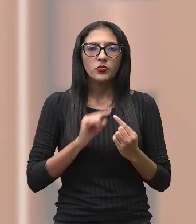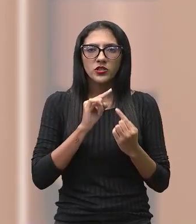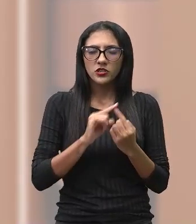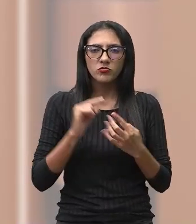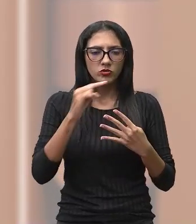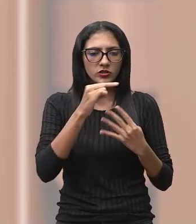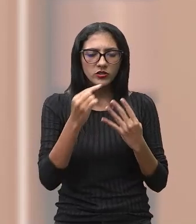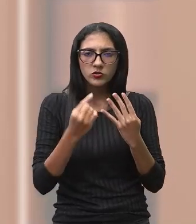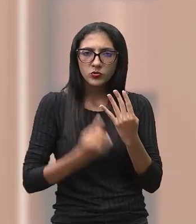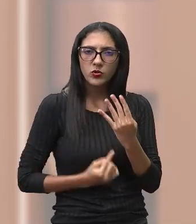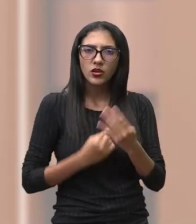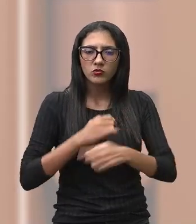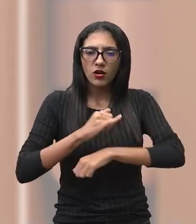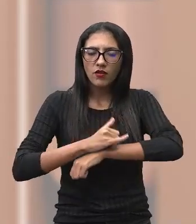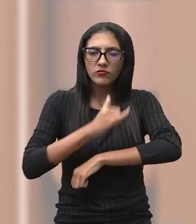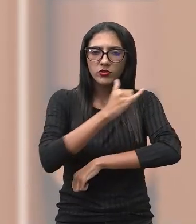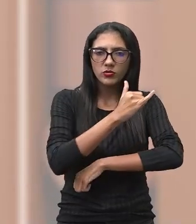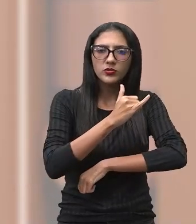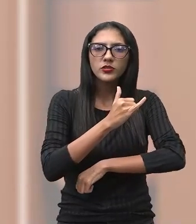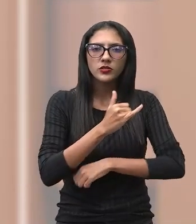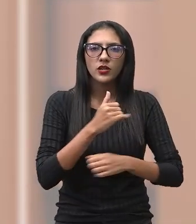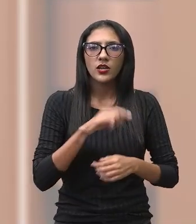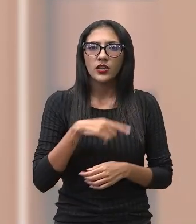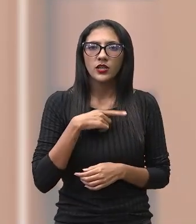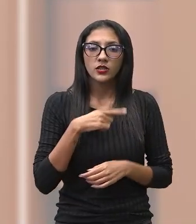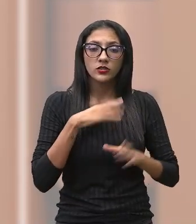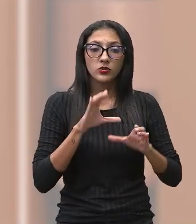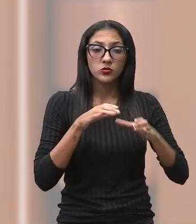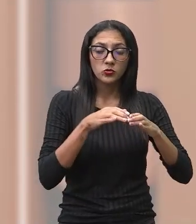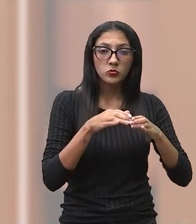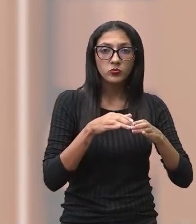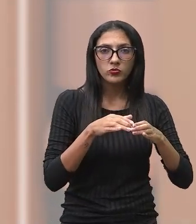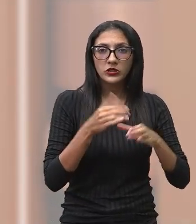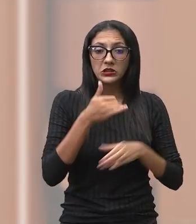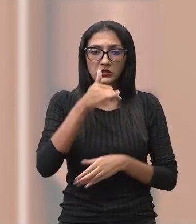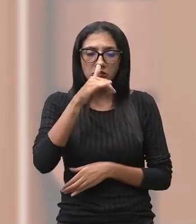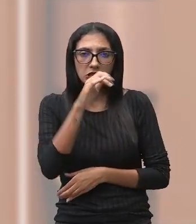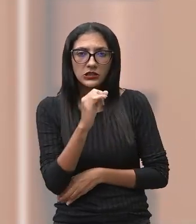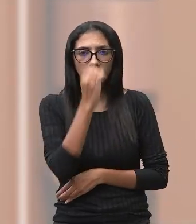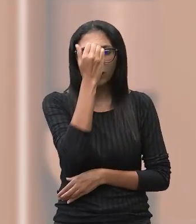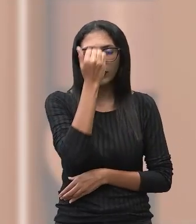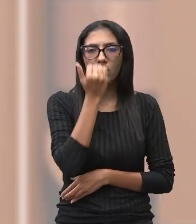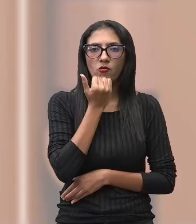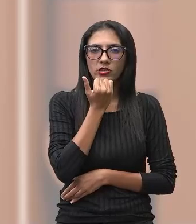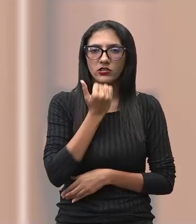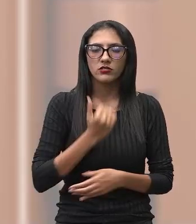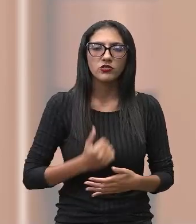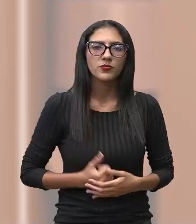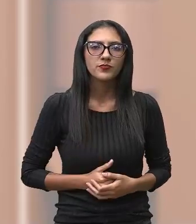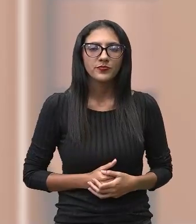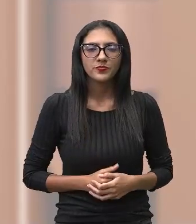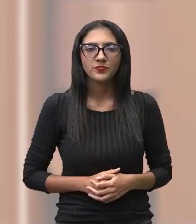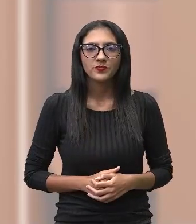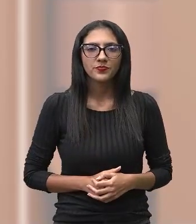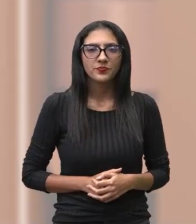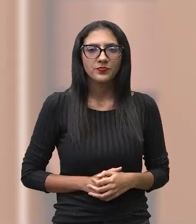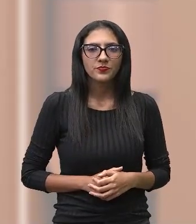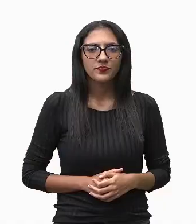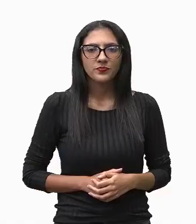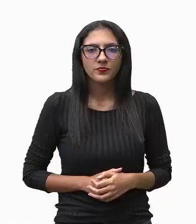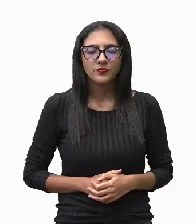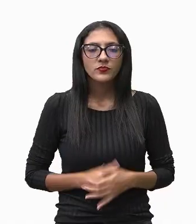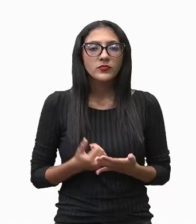foram sequestrados, né, por esses 19 terroristas, ok? Então, a